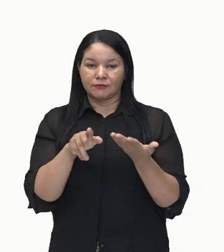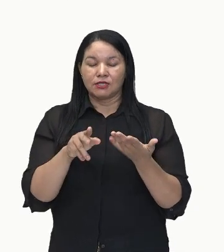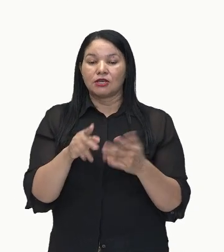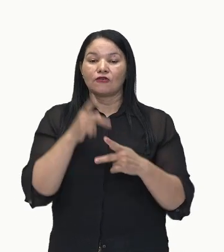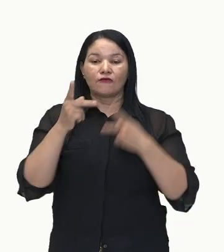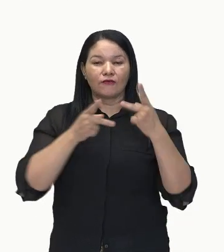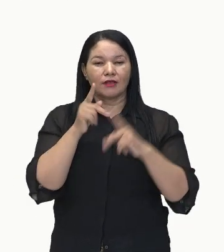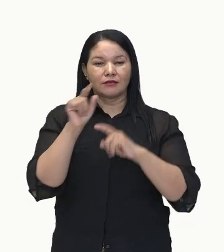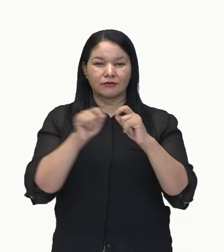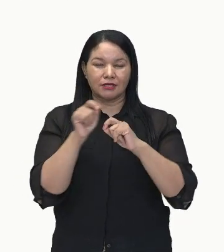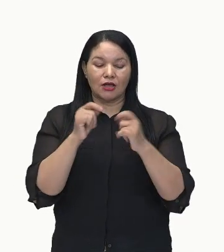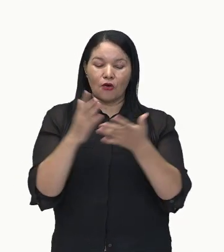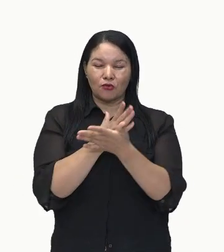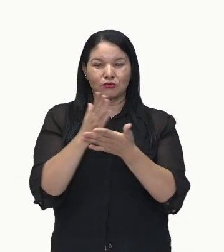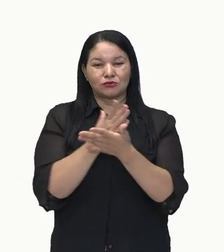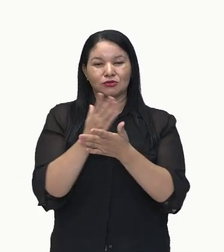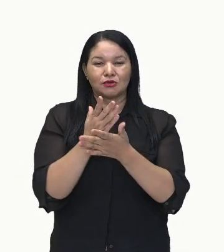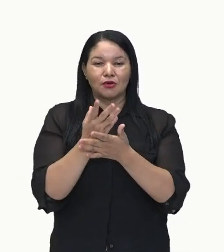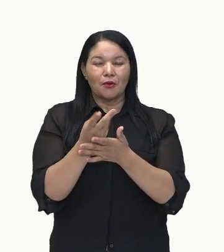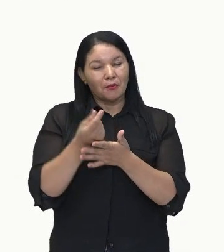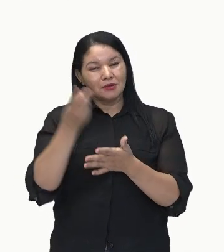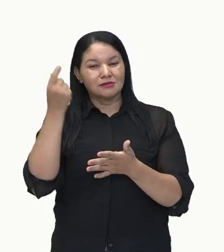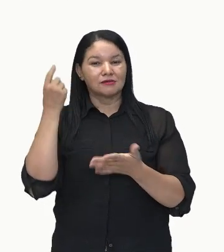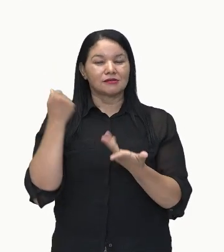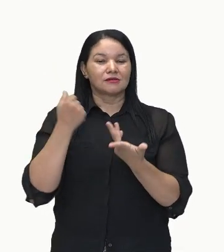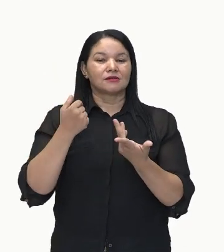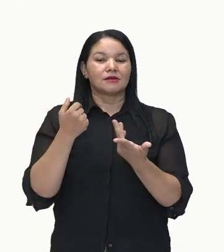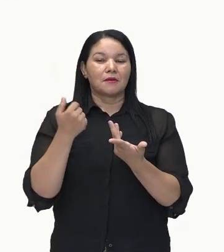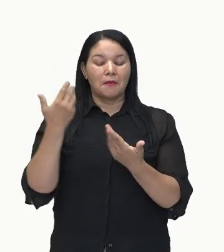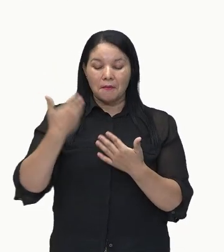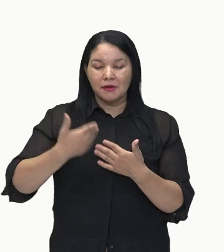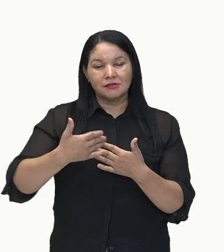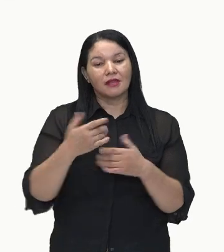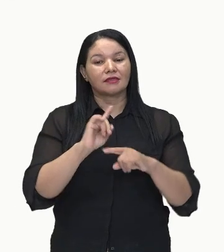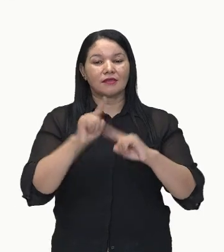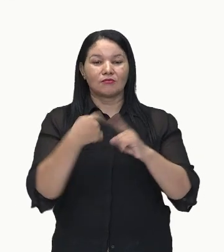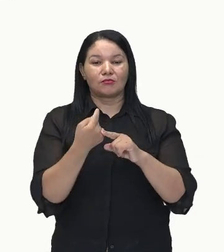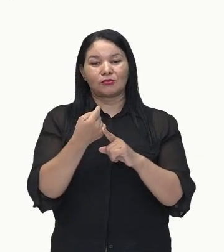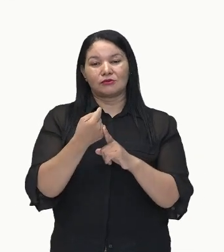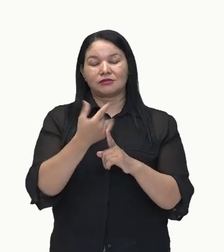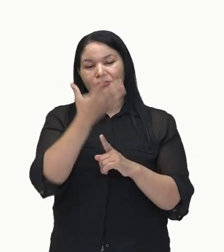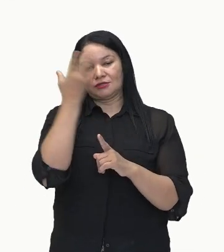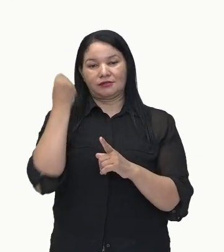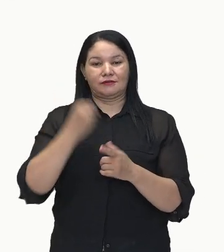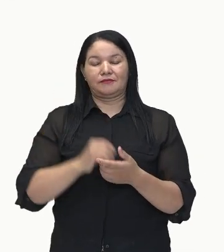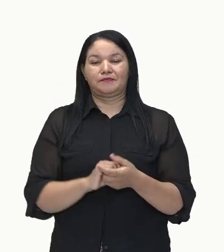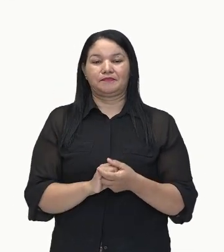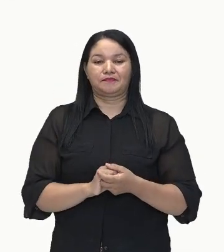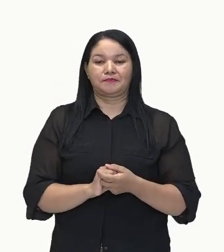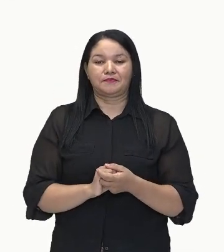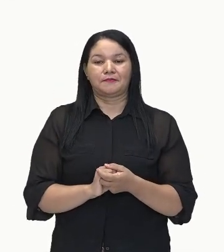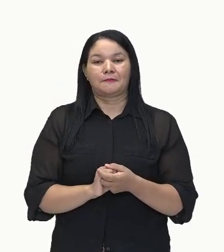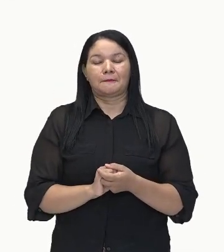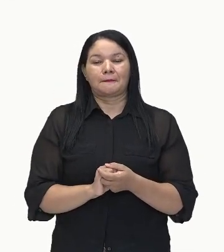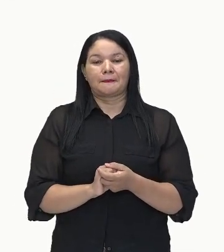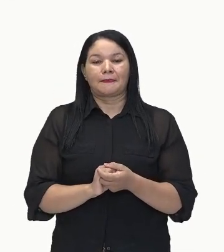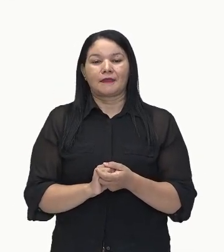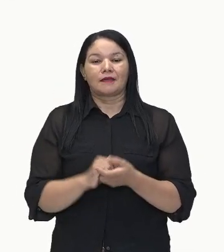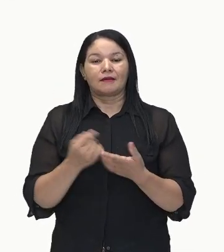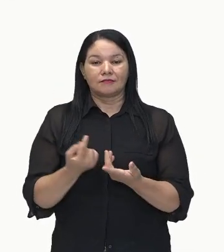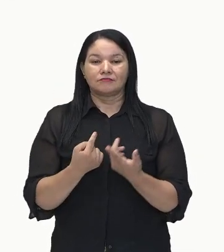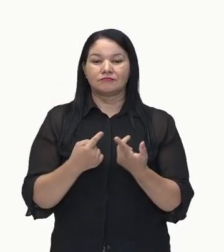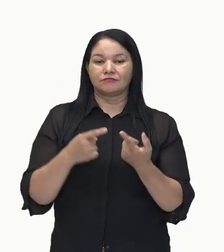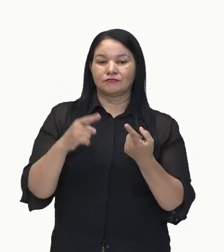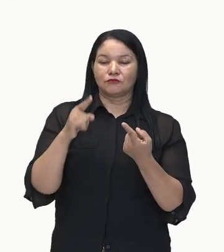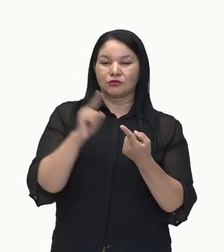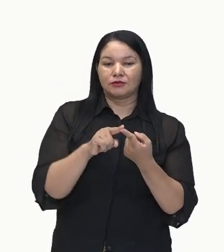passageiro, que em determinado momento será esquecido. Então percebe que é exatamente isso que ele diz, olha só. Ó, sadismo,